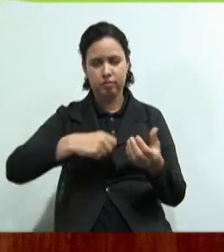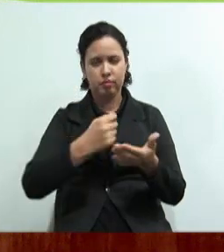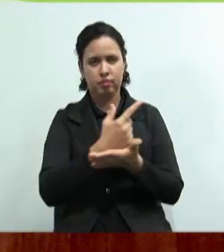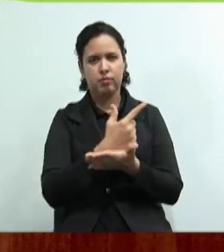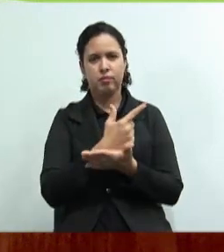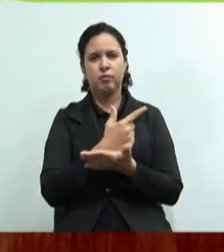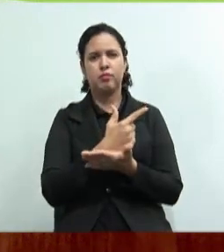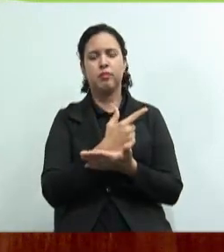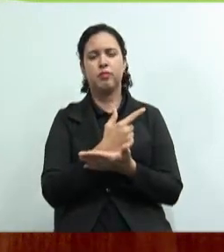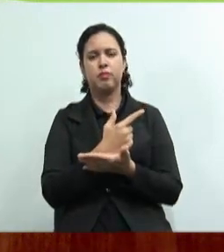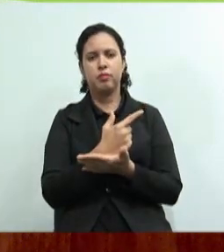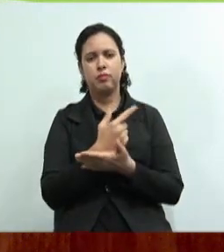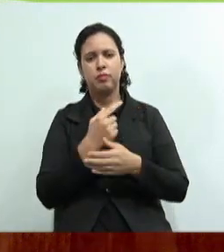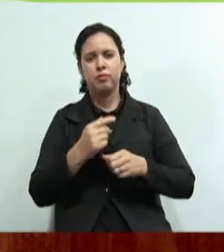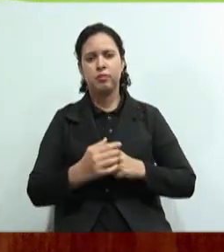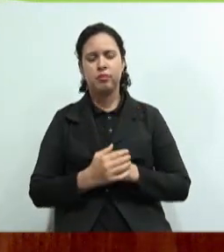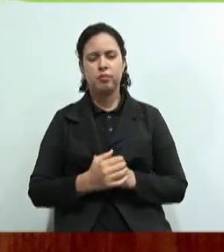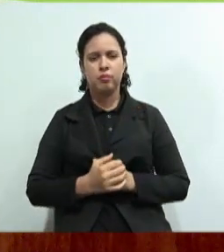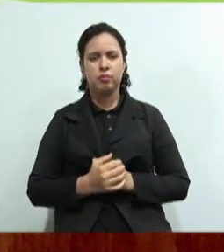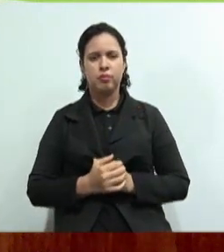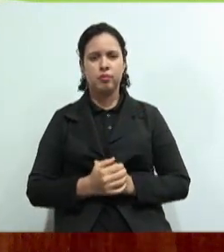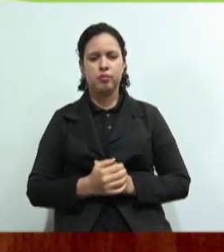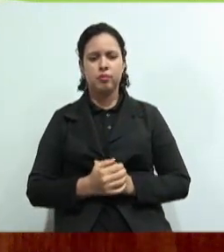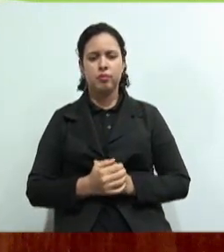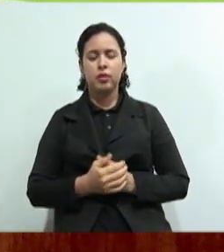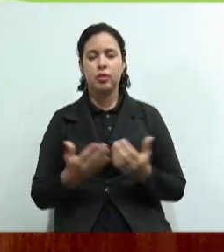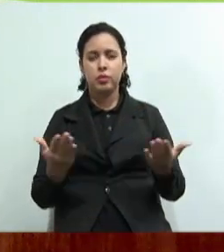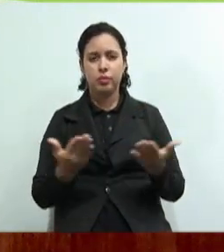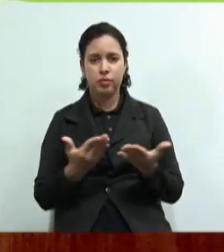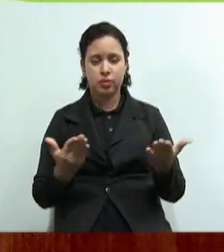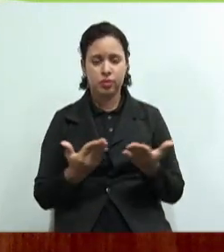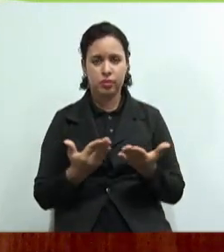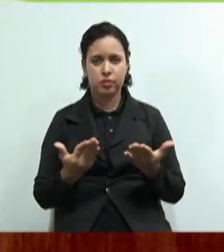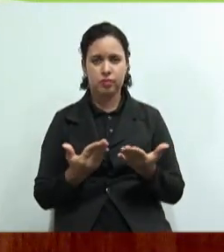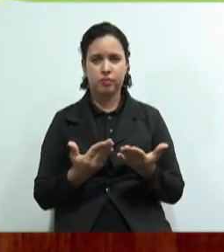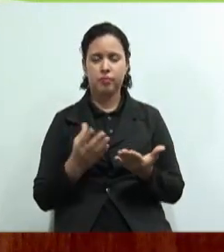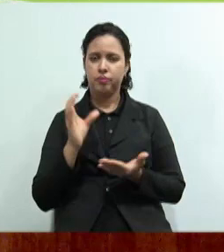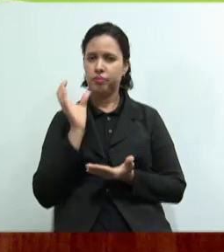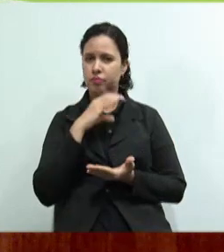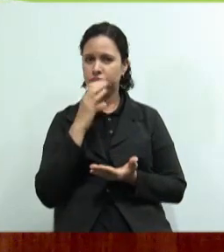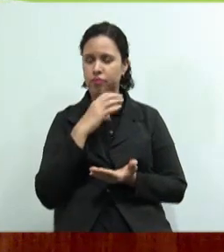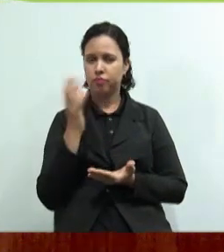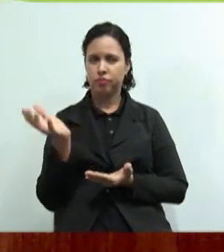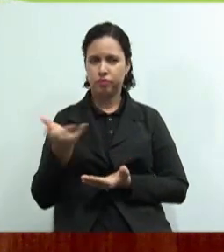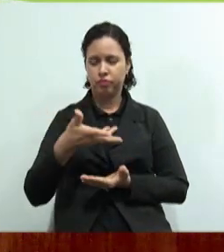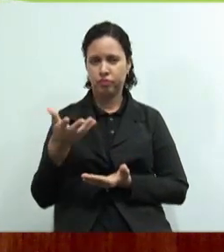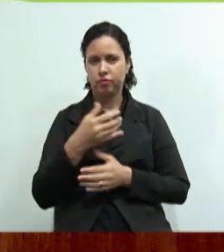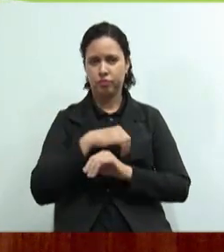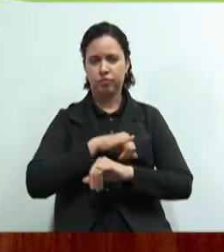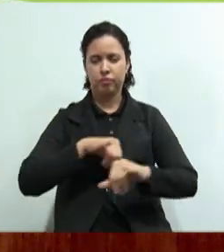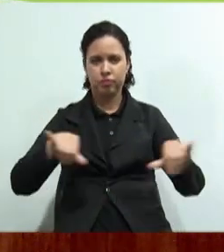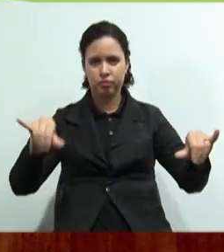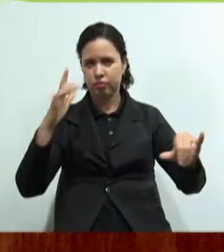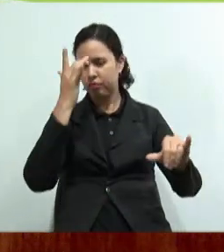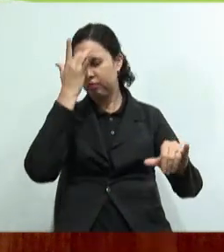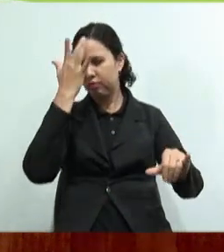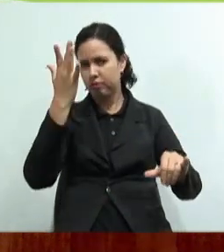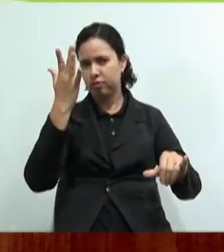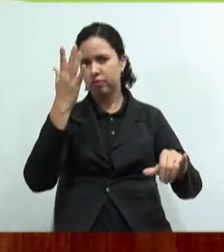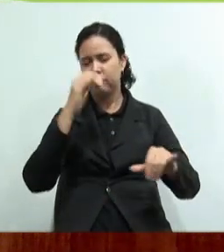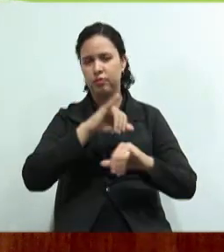dos sites. E hoje em dia, com essa velocidade de informação e com a facilidade de propagação